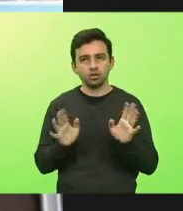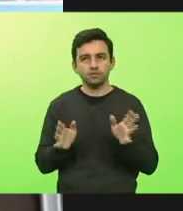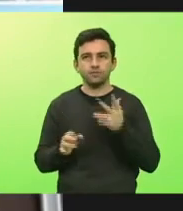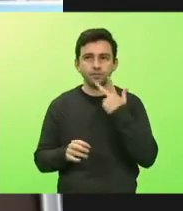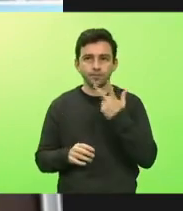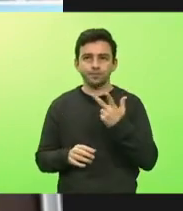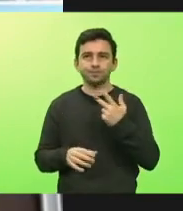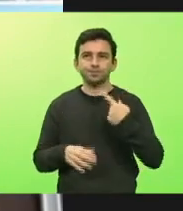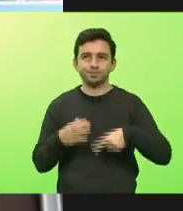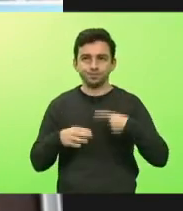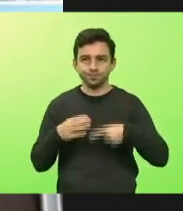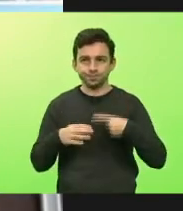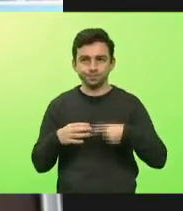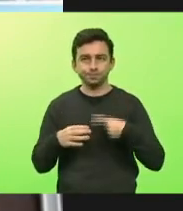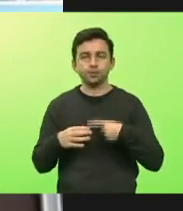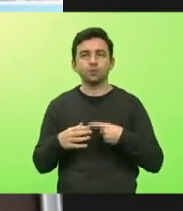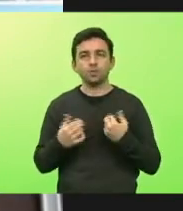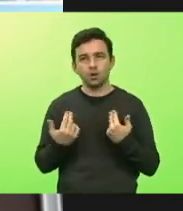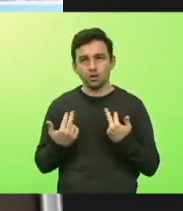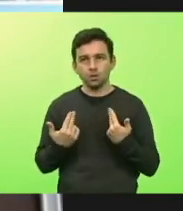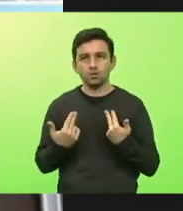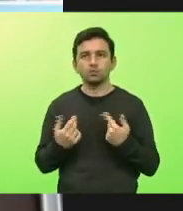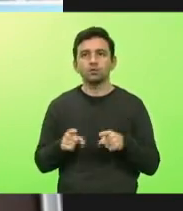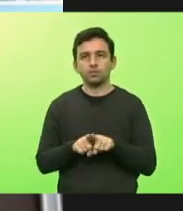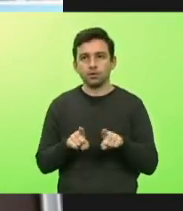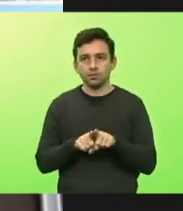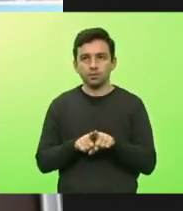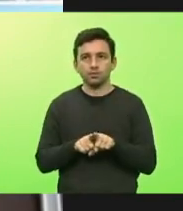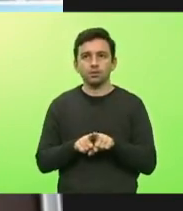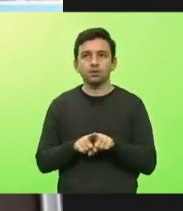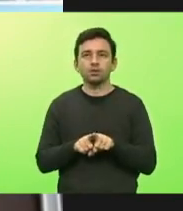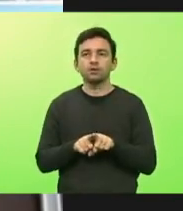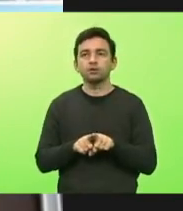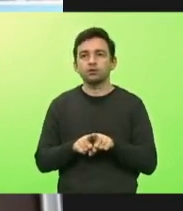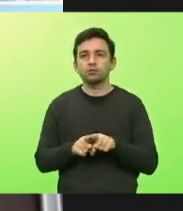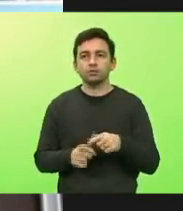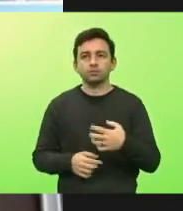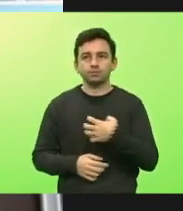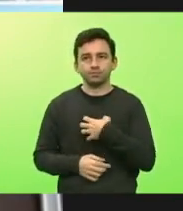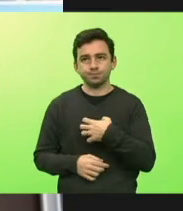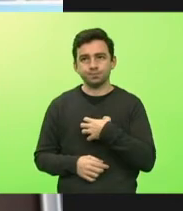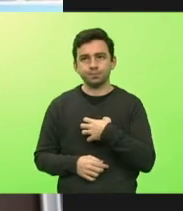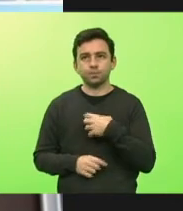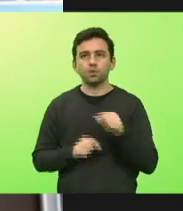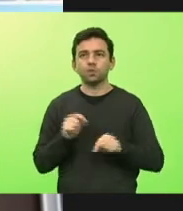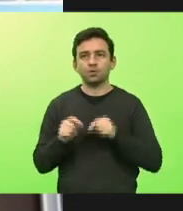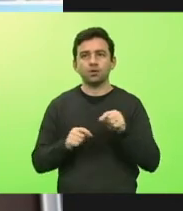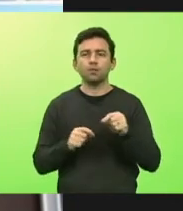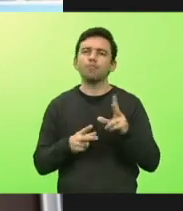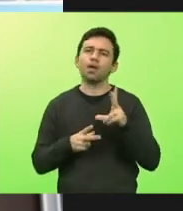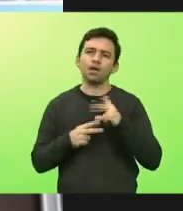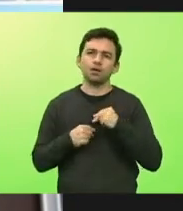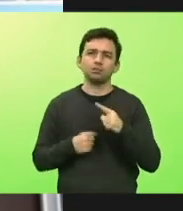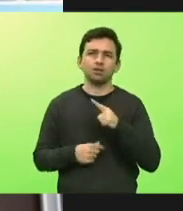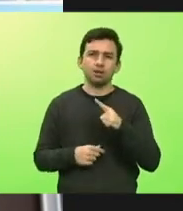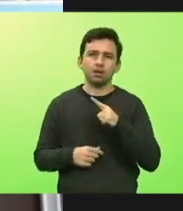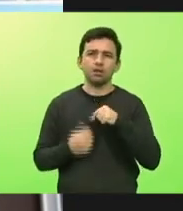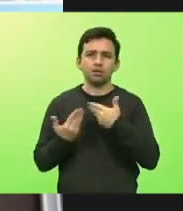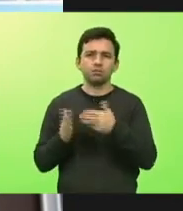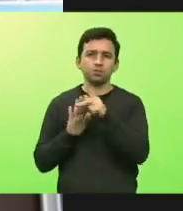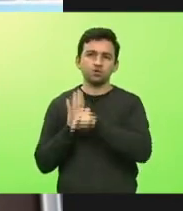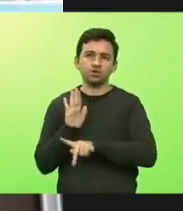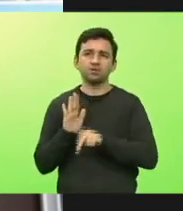comissão desta forma e eu também quero colocar meu posicionamento em todo o mérito que existe ao projeto,